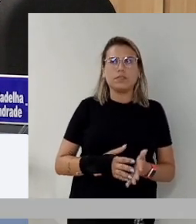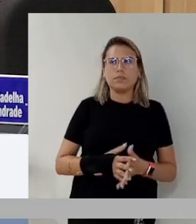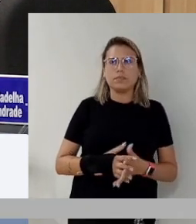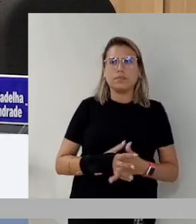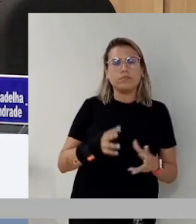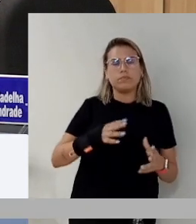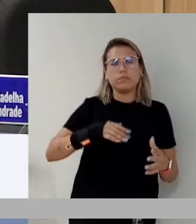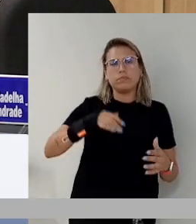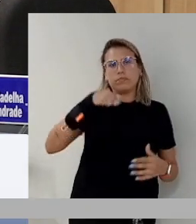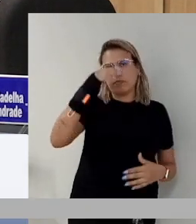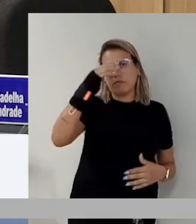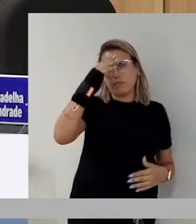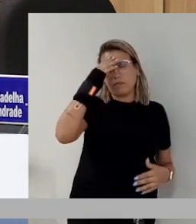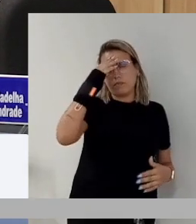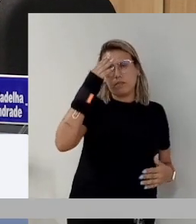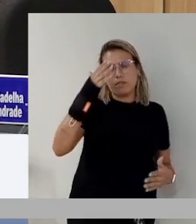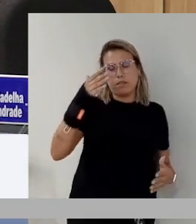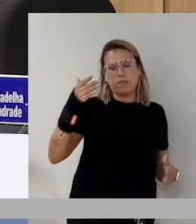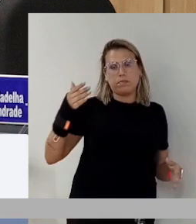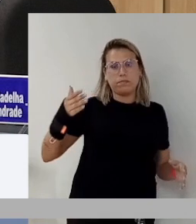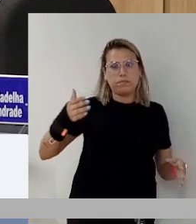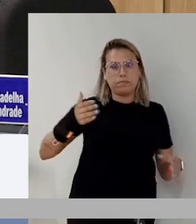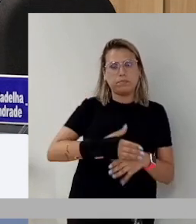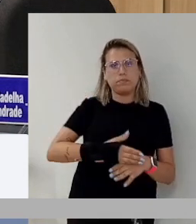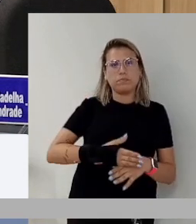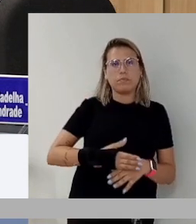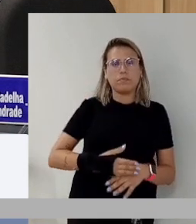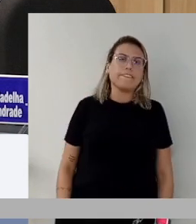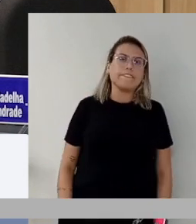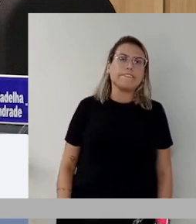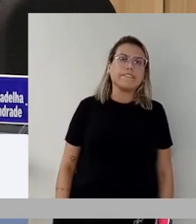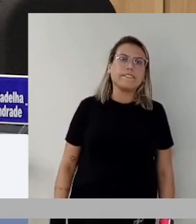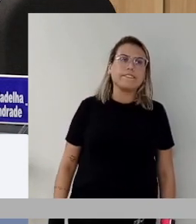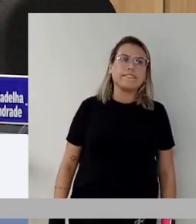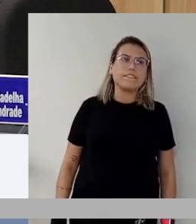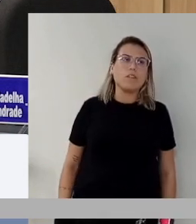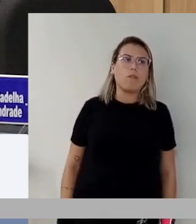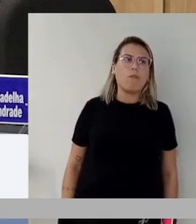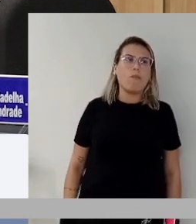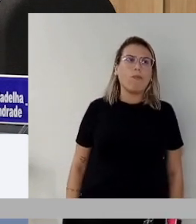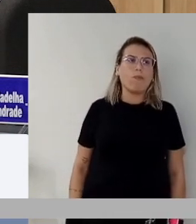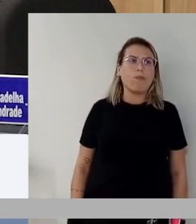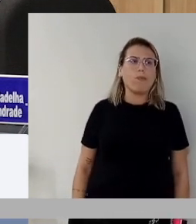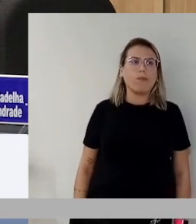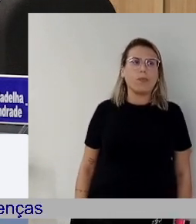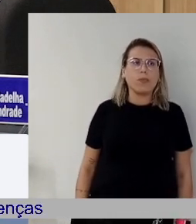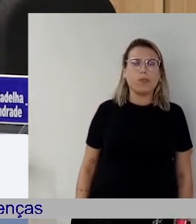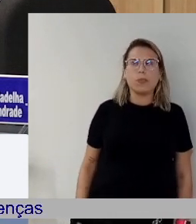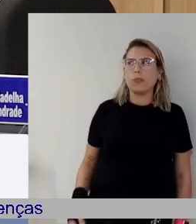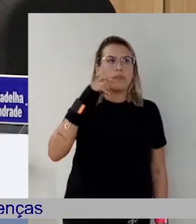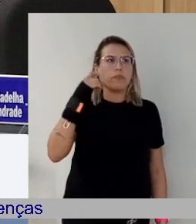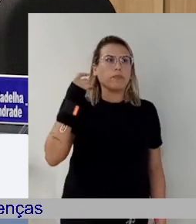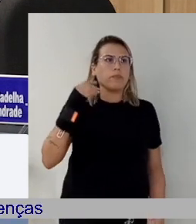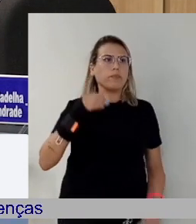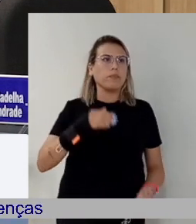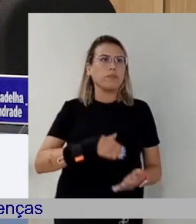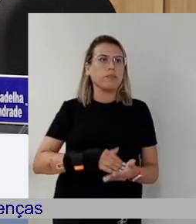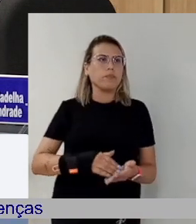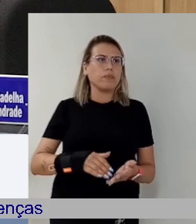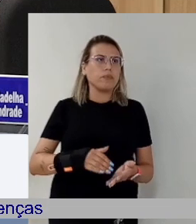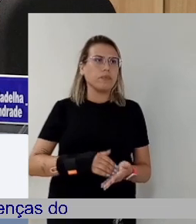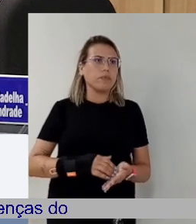agradecer suas presenças eu raimo meu amigo ex-secretário Charles